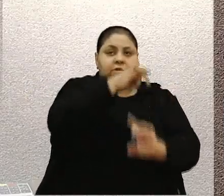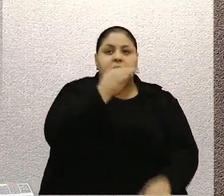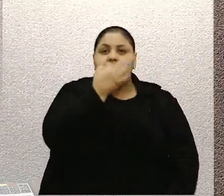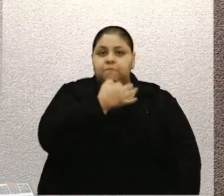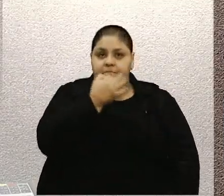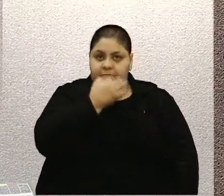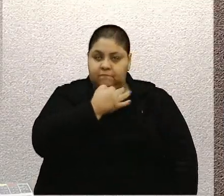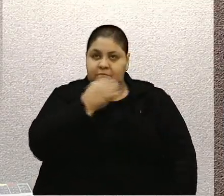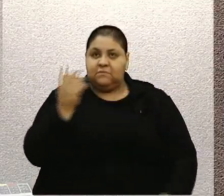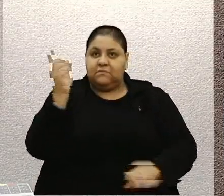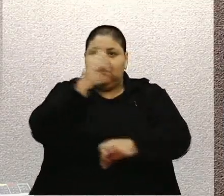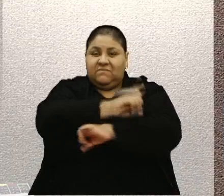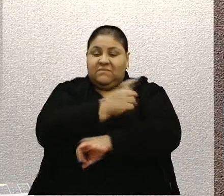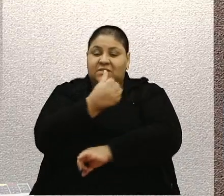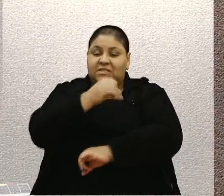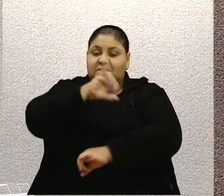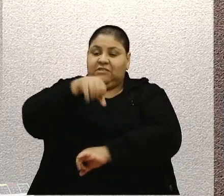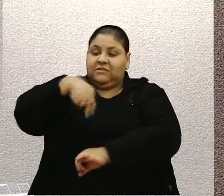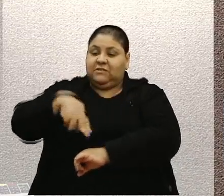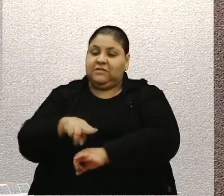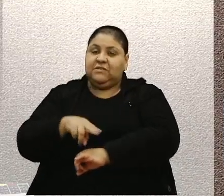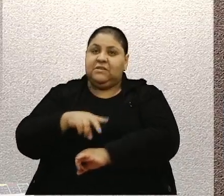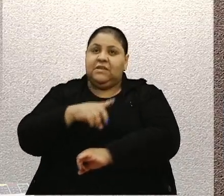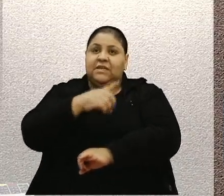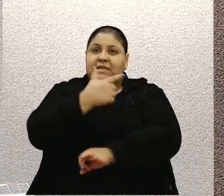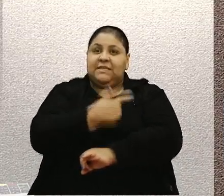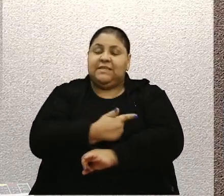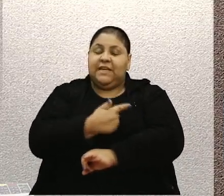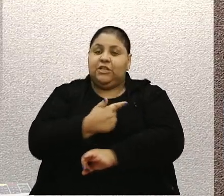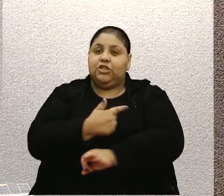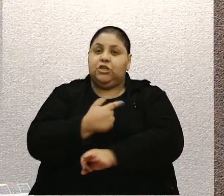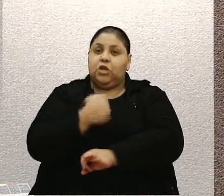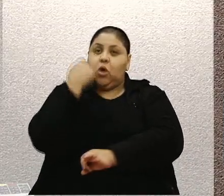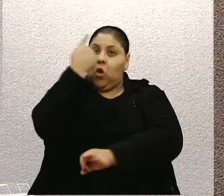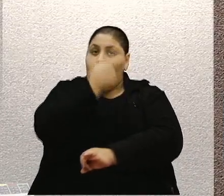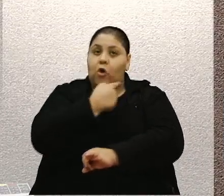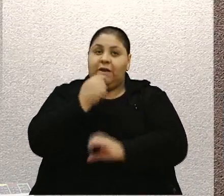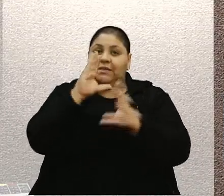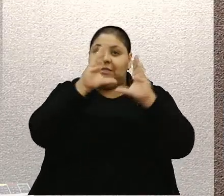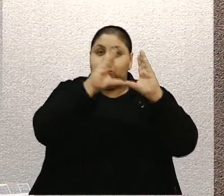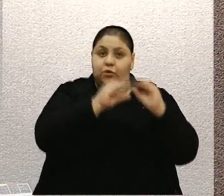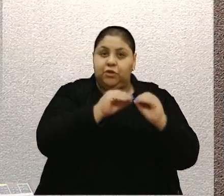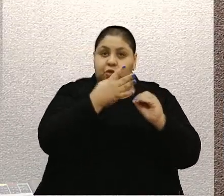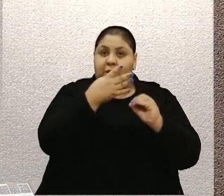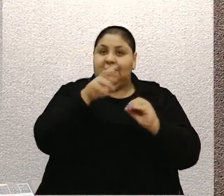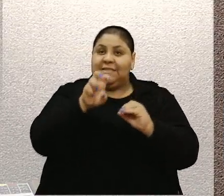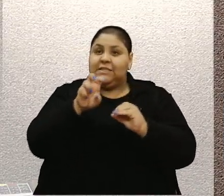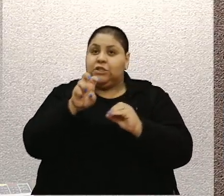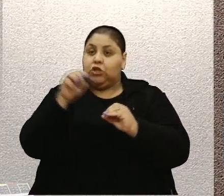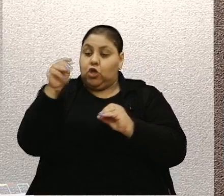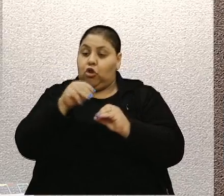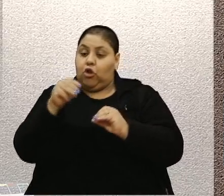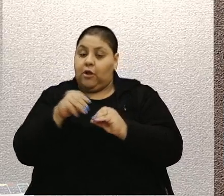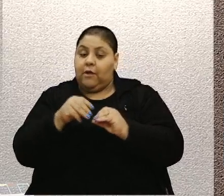do Sul, dia 6 de junho, às 19 horas e 45 minutos. E é importante também que